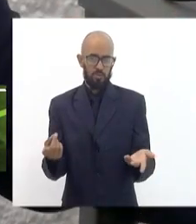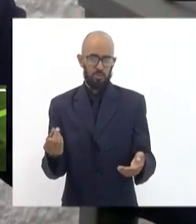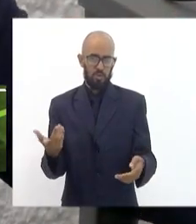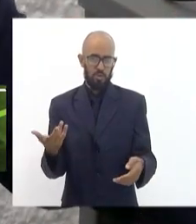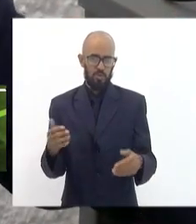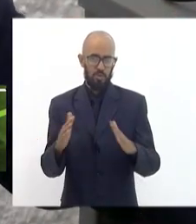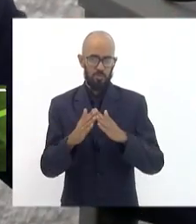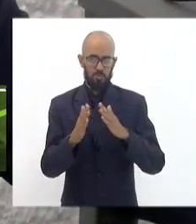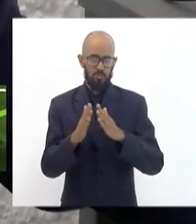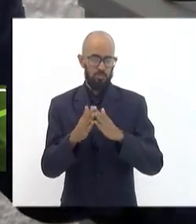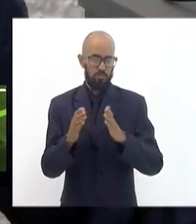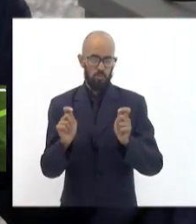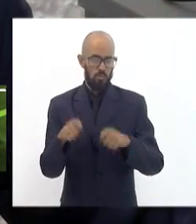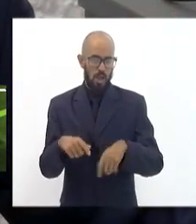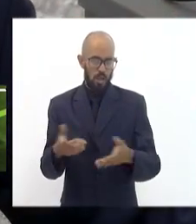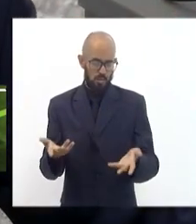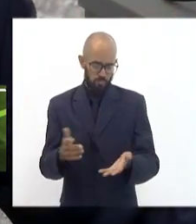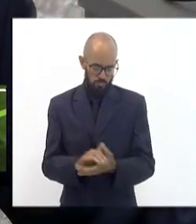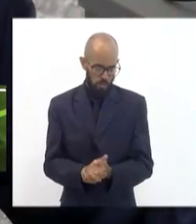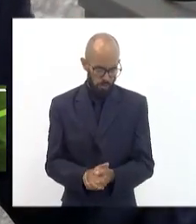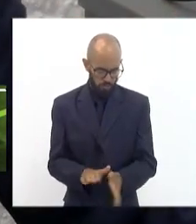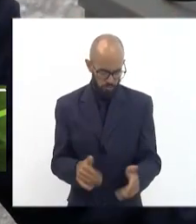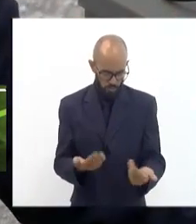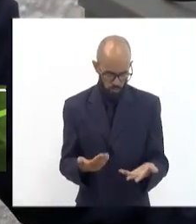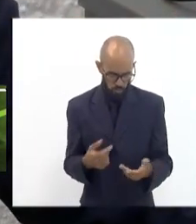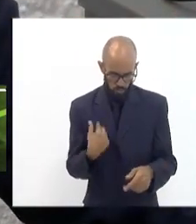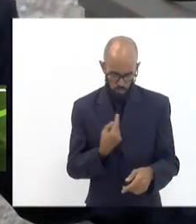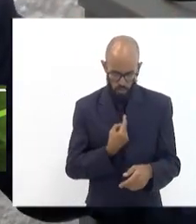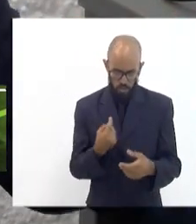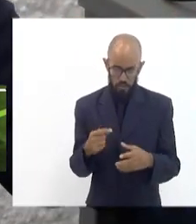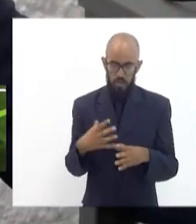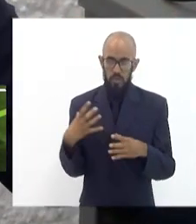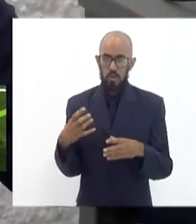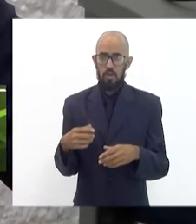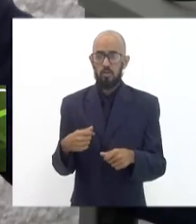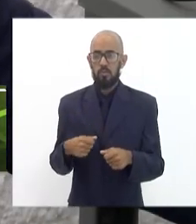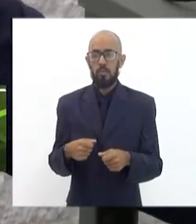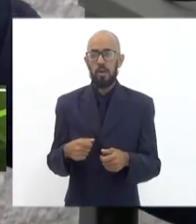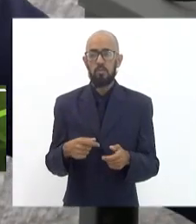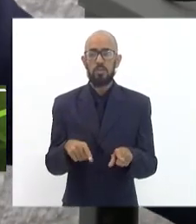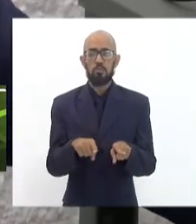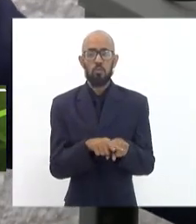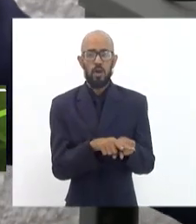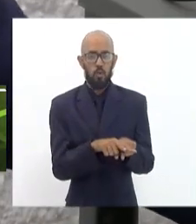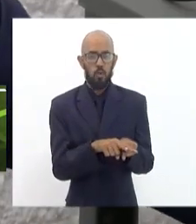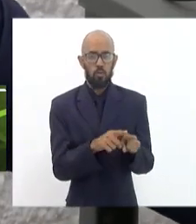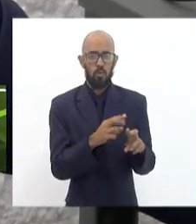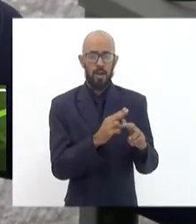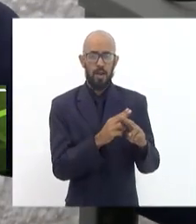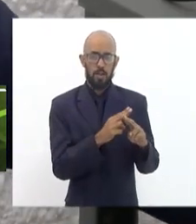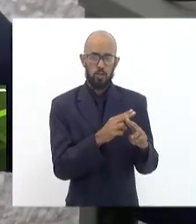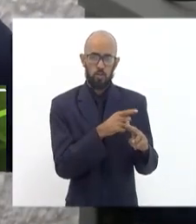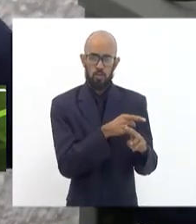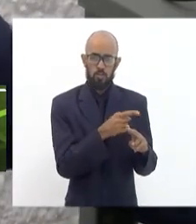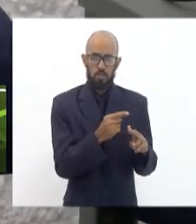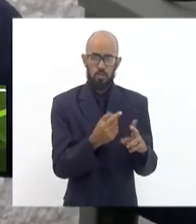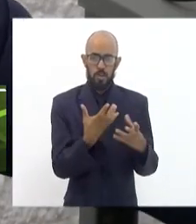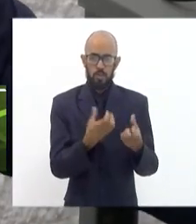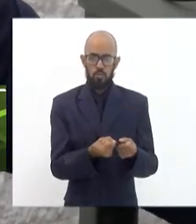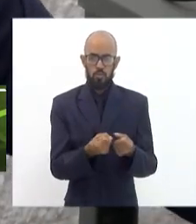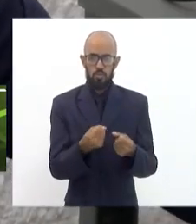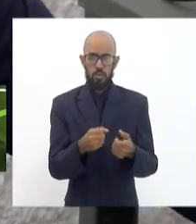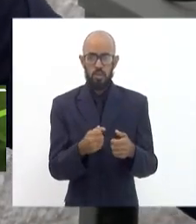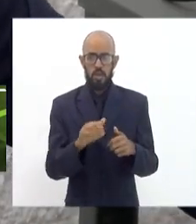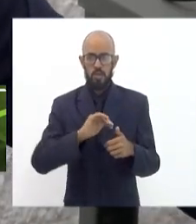preço nossa mente de um negócio então nós acabamos de assumir reunimos a Caixa Econômica nos oferece sempre para assumir as encostas de